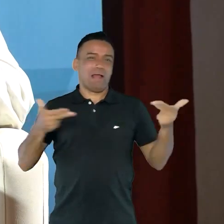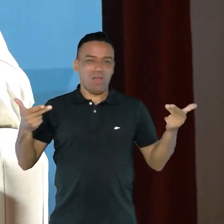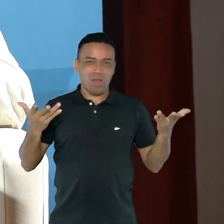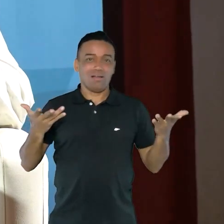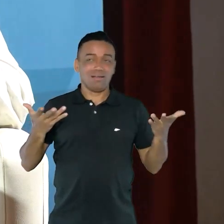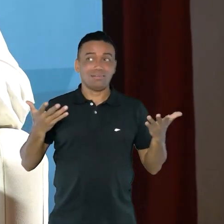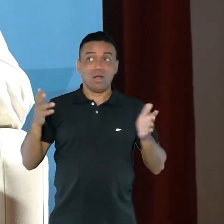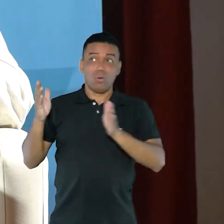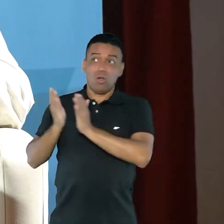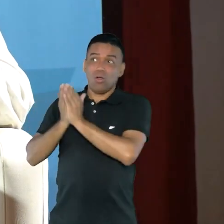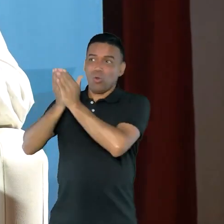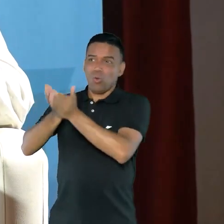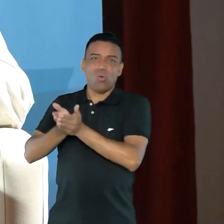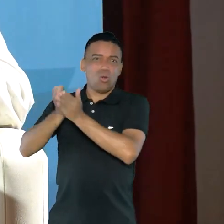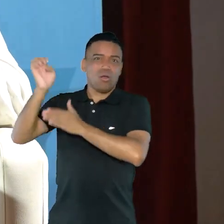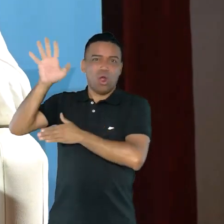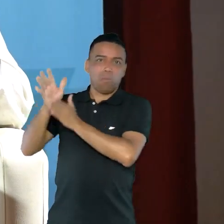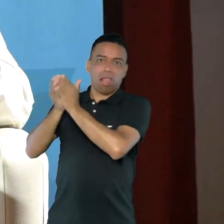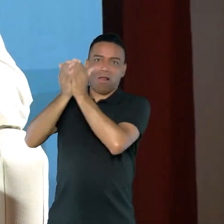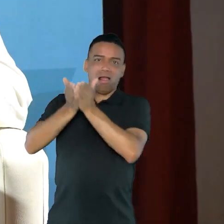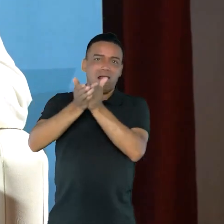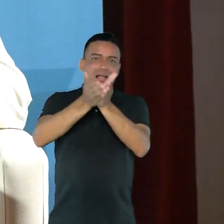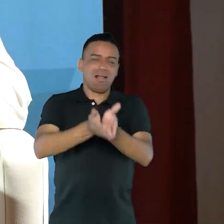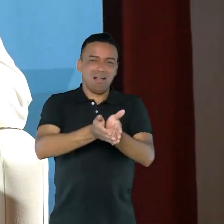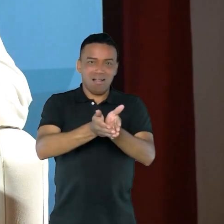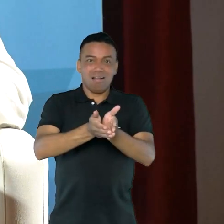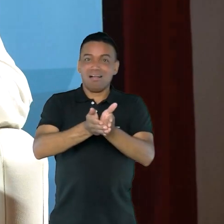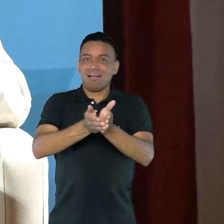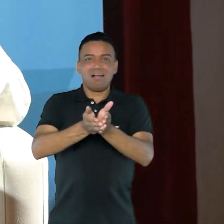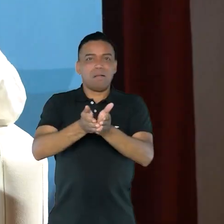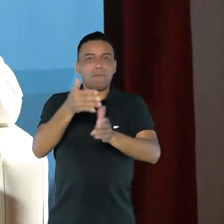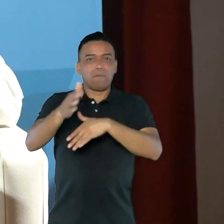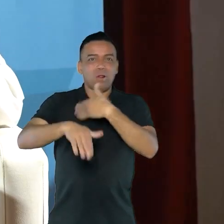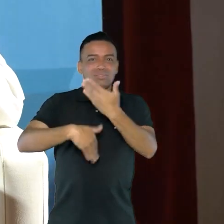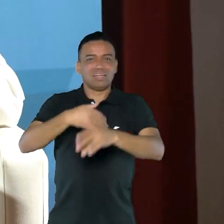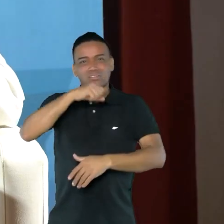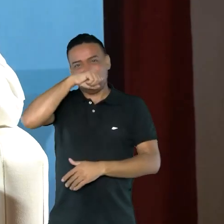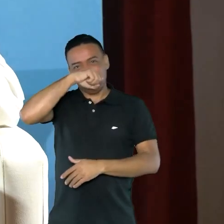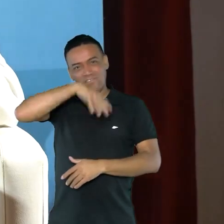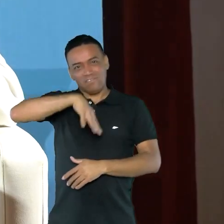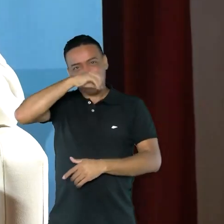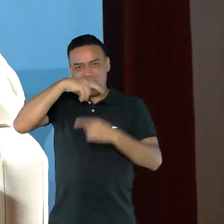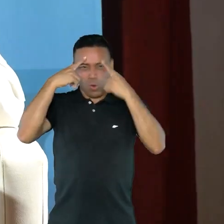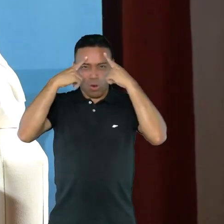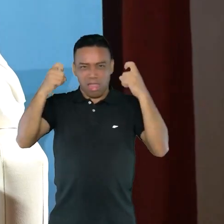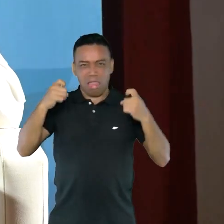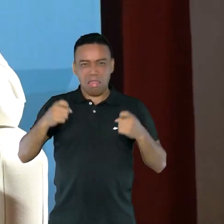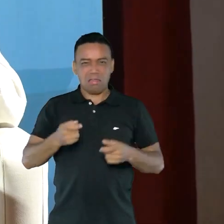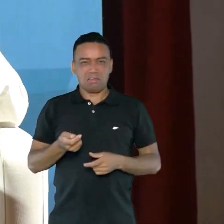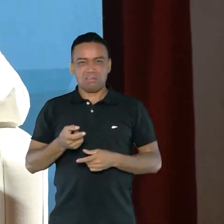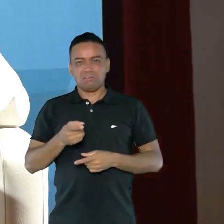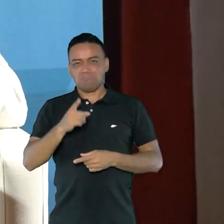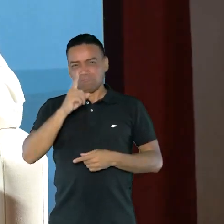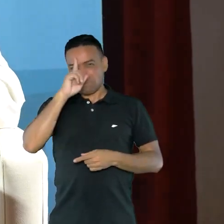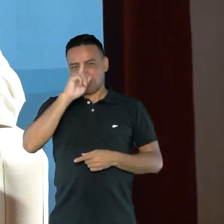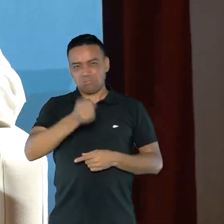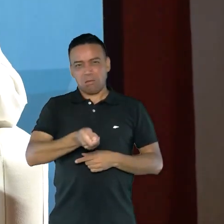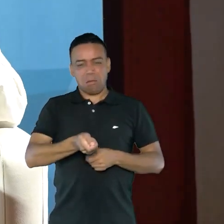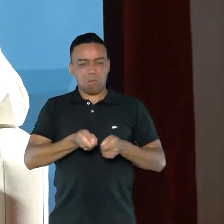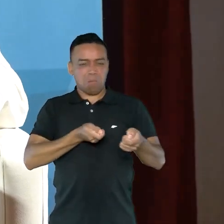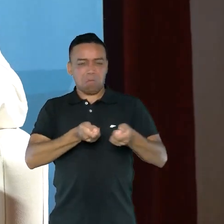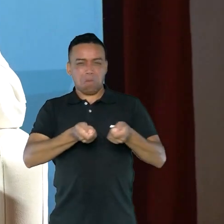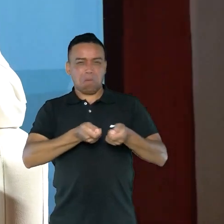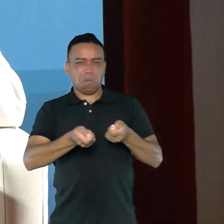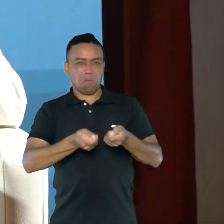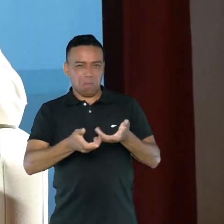processo de violência muito grande e de imposição, tanto da língua, quanto da fé, quanto